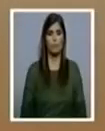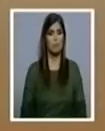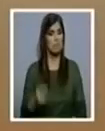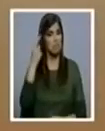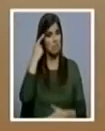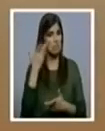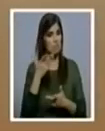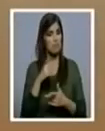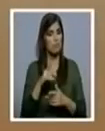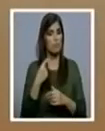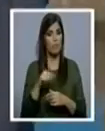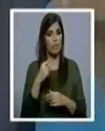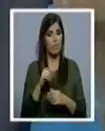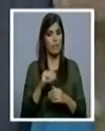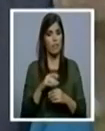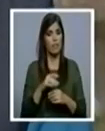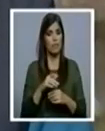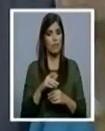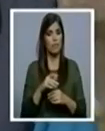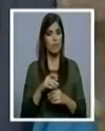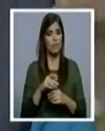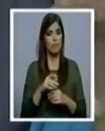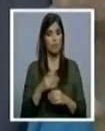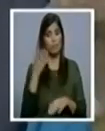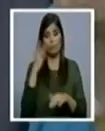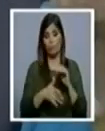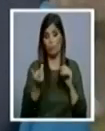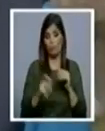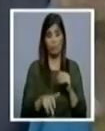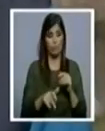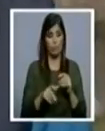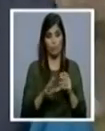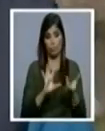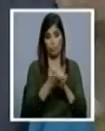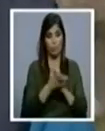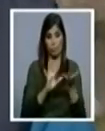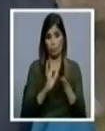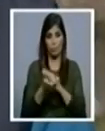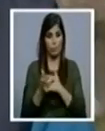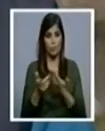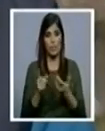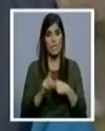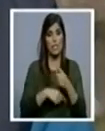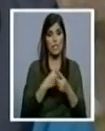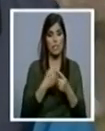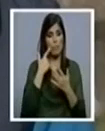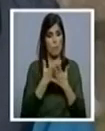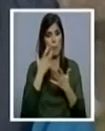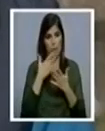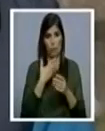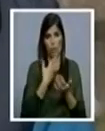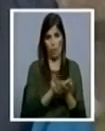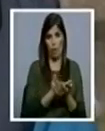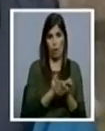Está previsto, além do aumento da ocorrência de eventos extremos, que criam sempre alguns